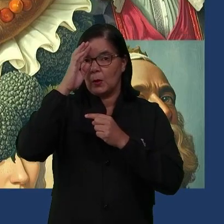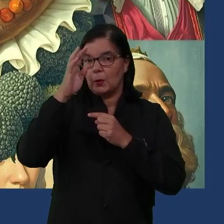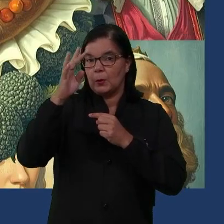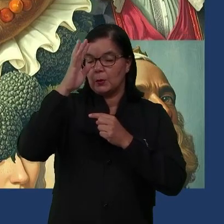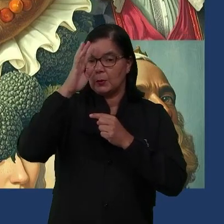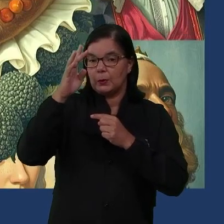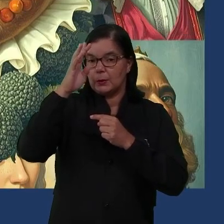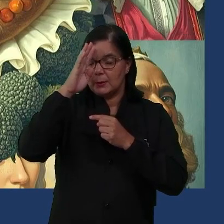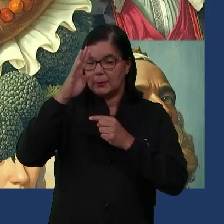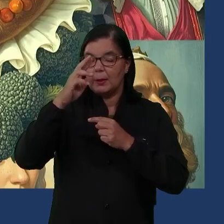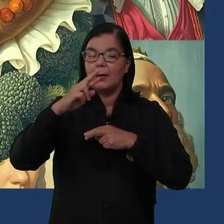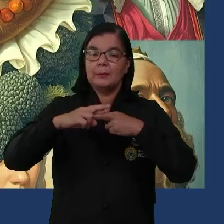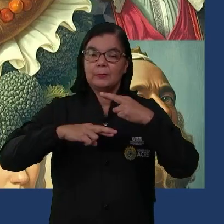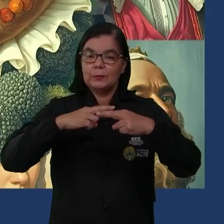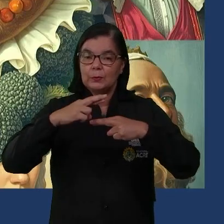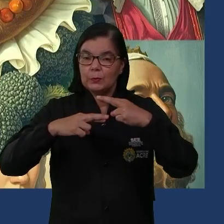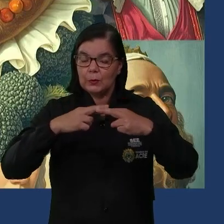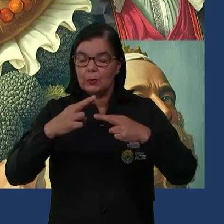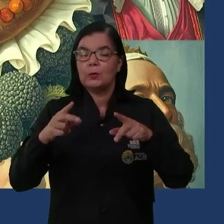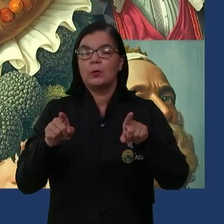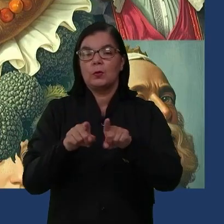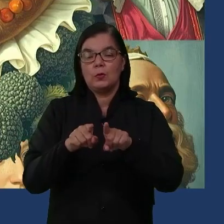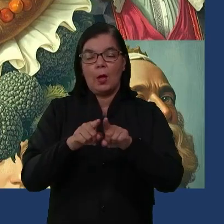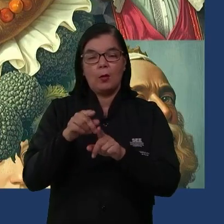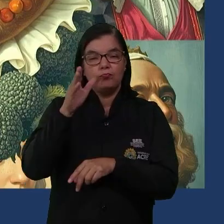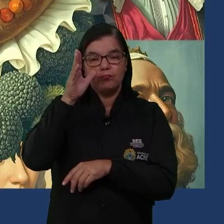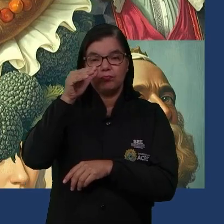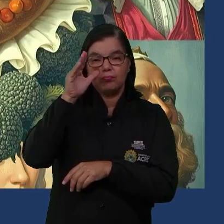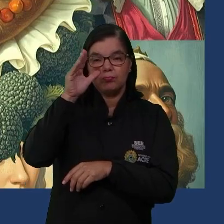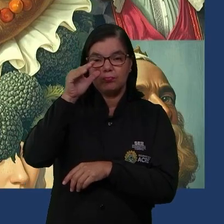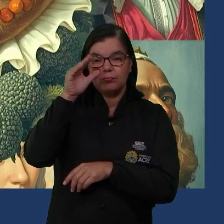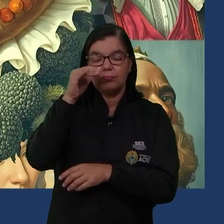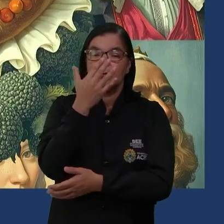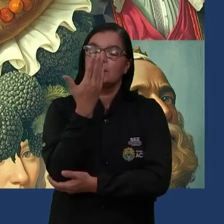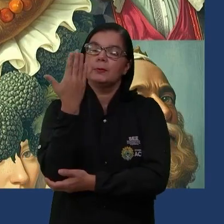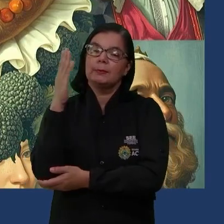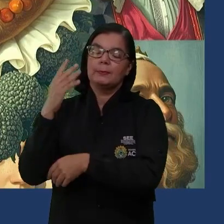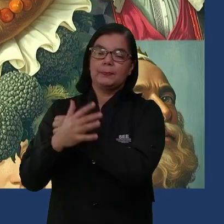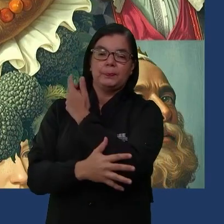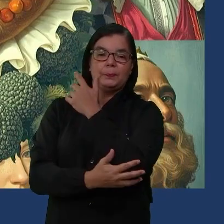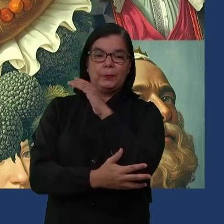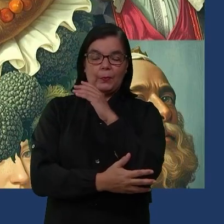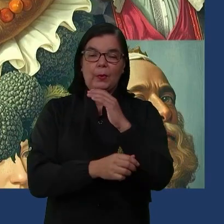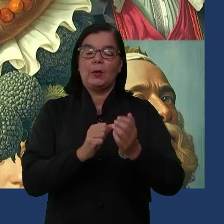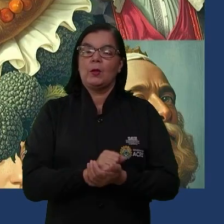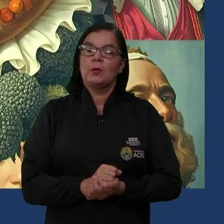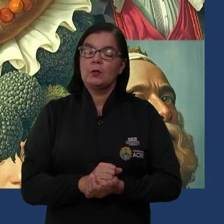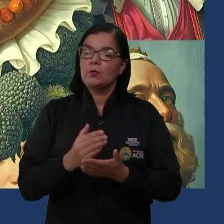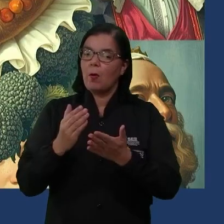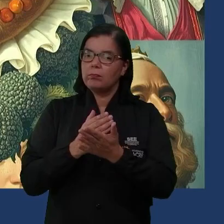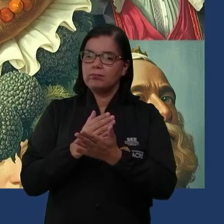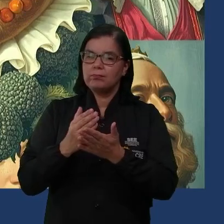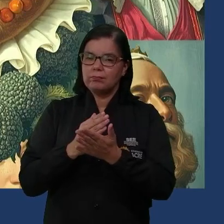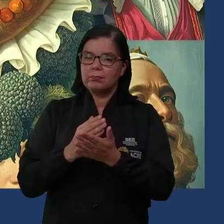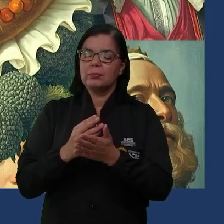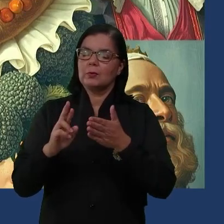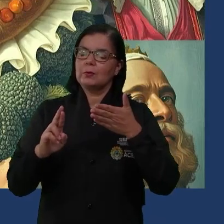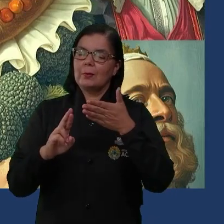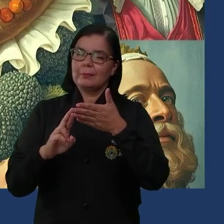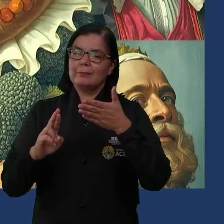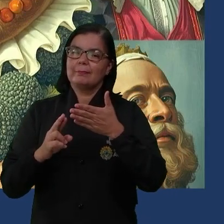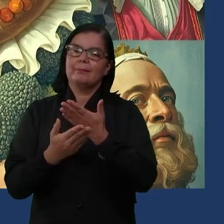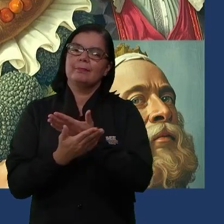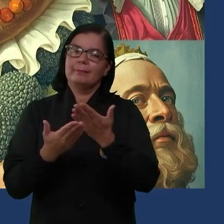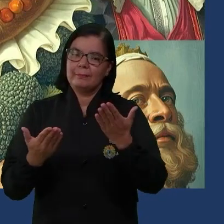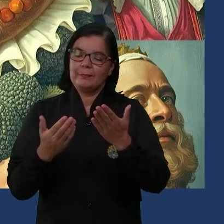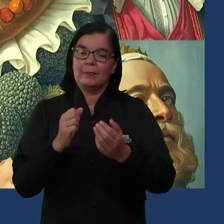da Renascença com a curiosidade pela natureza. E eu trouxe aí um compilado de algumas